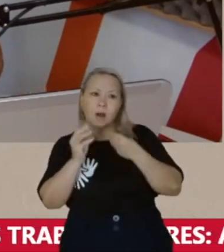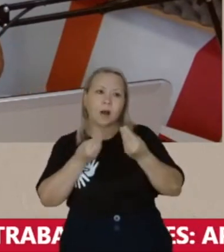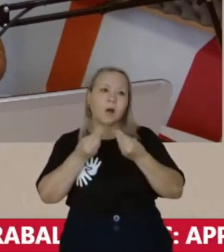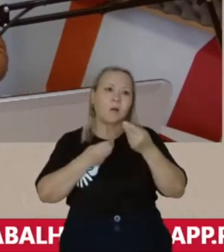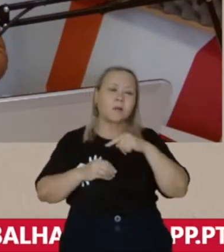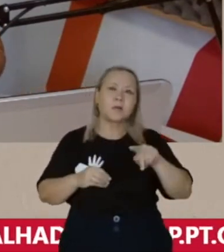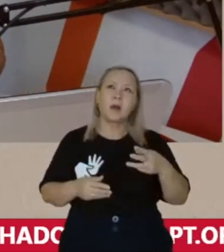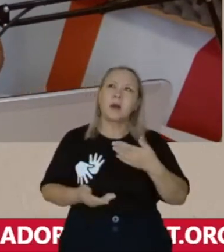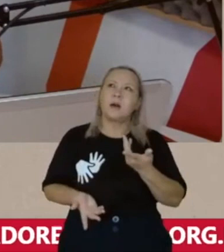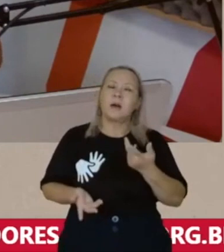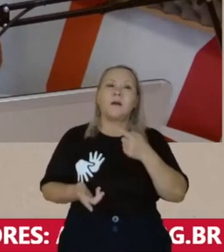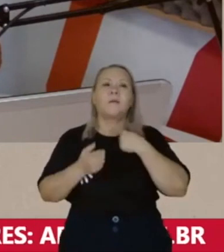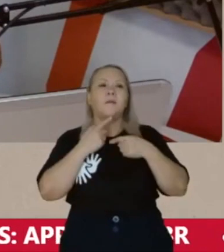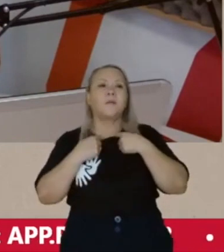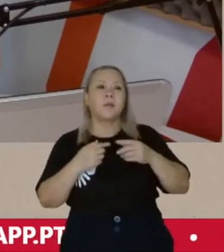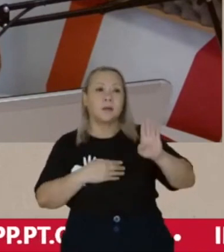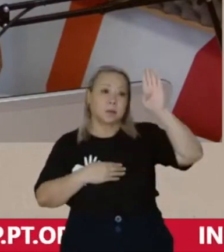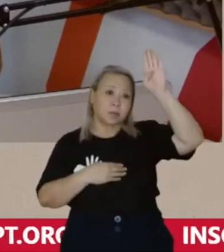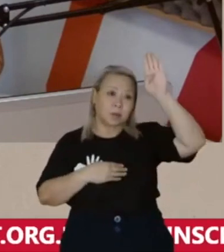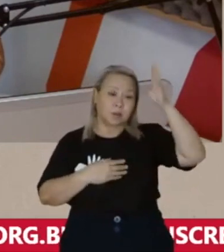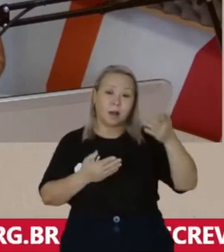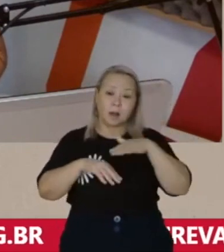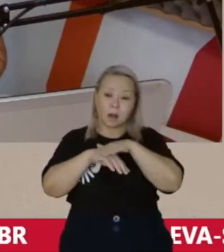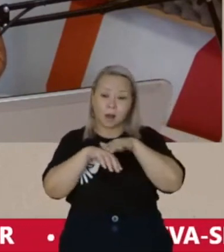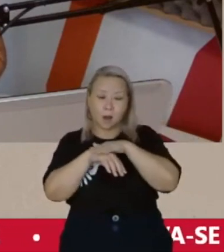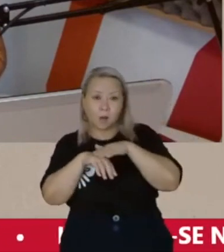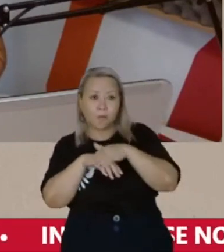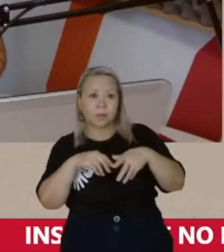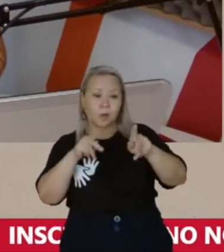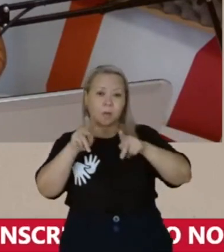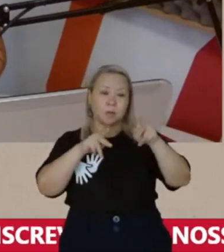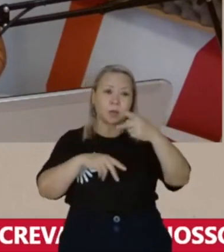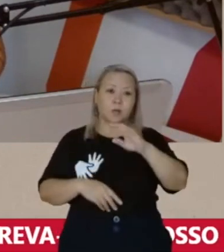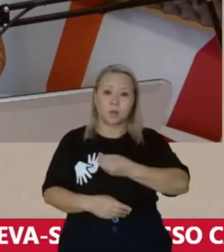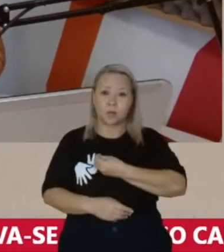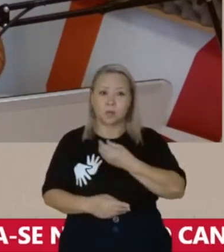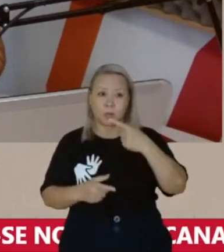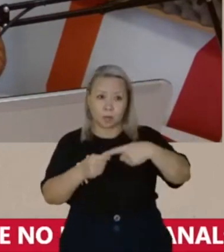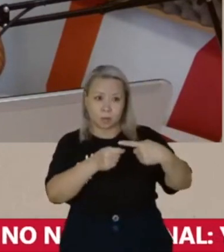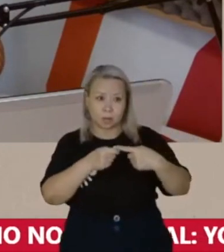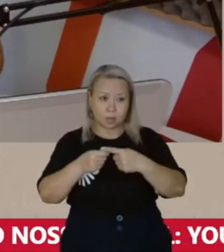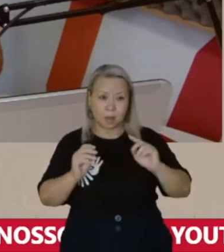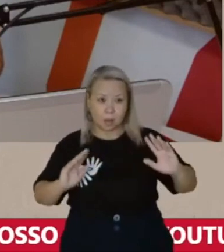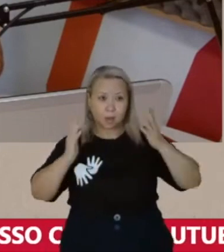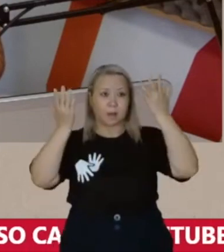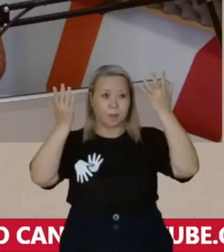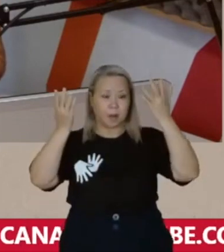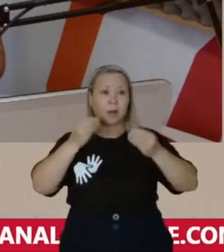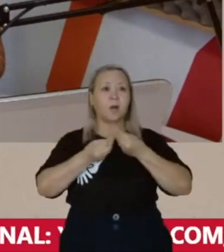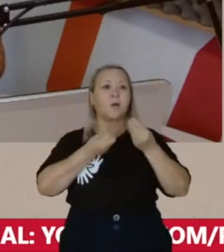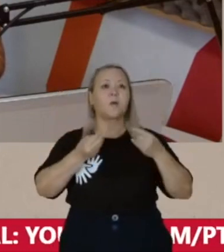de se candidatar? O que você conversou com a população da sua cidade durante a campanha? E como é que a